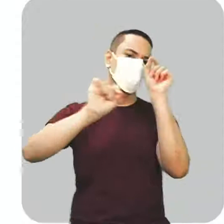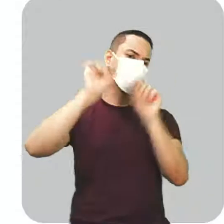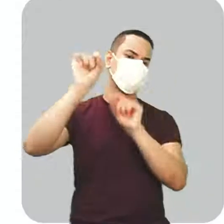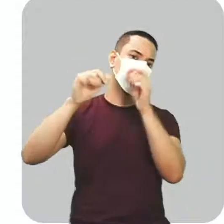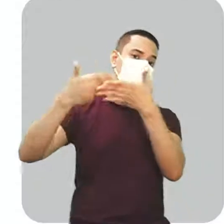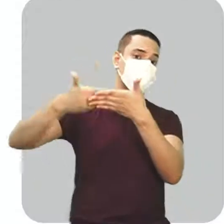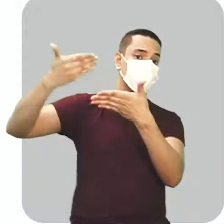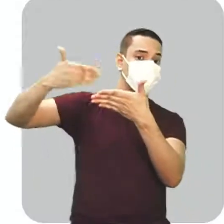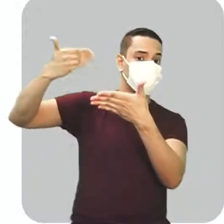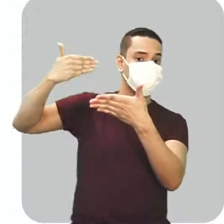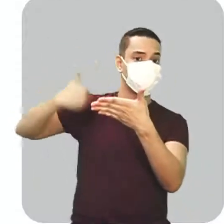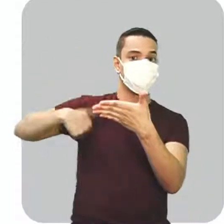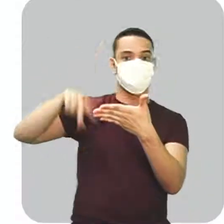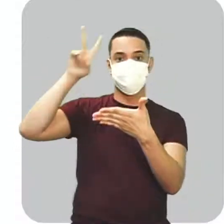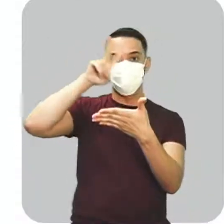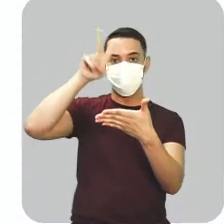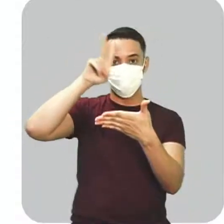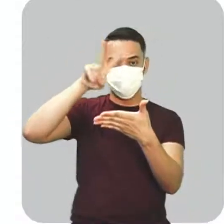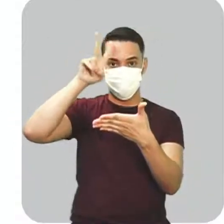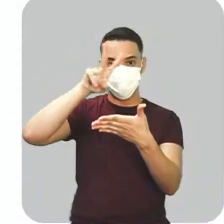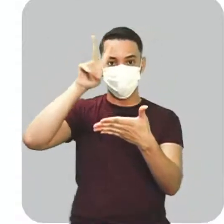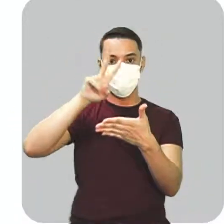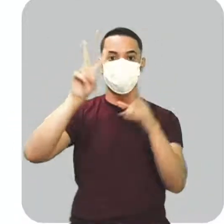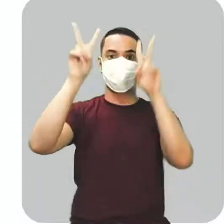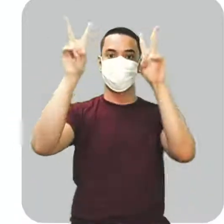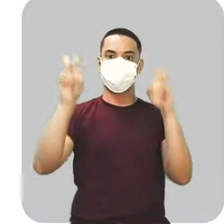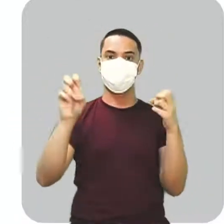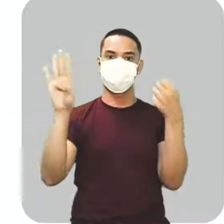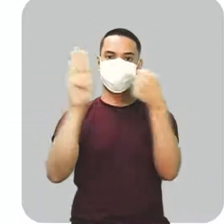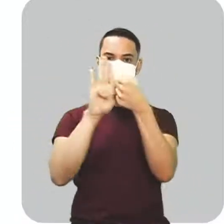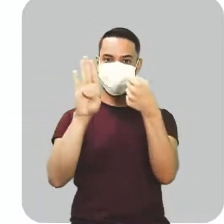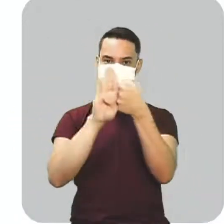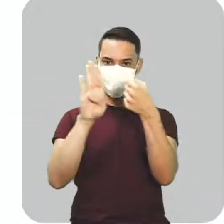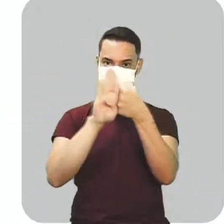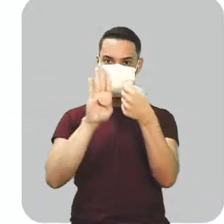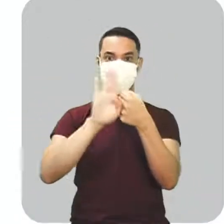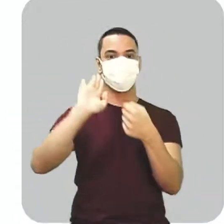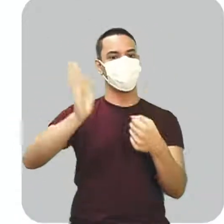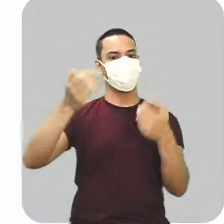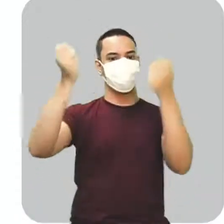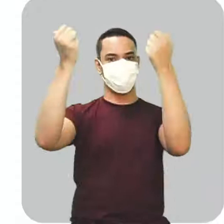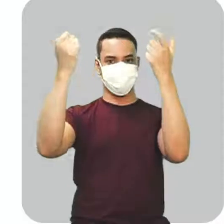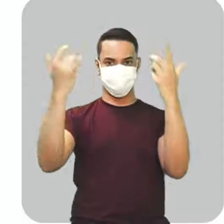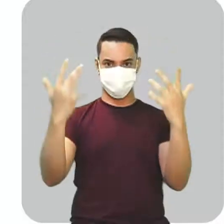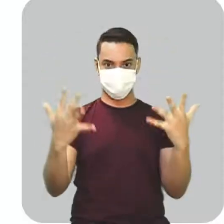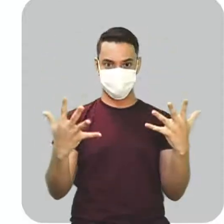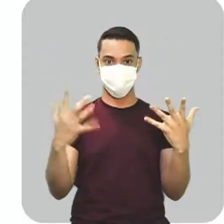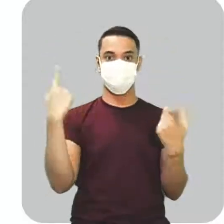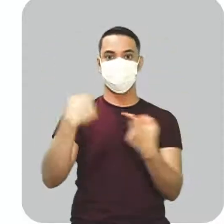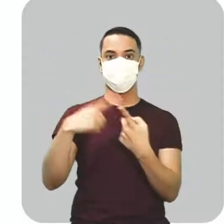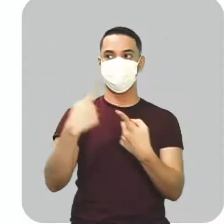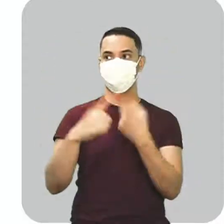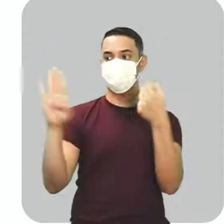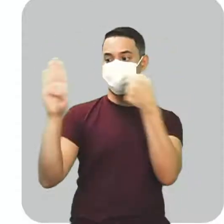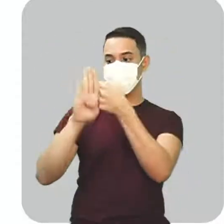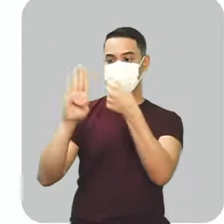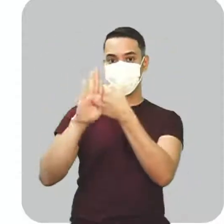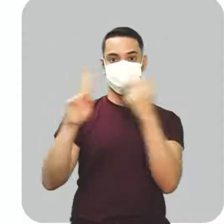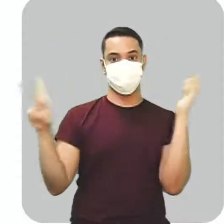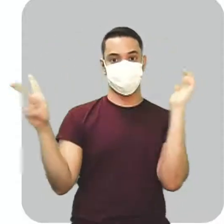por subordinação a questão das substantivas, né? Que você sabe que quando a substantiva